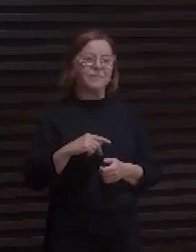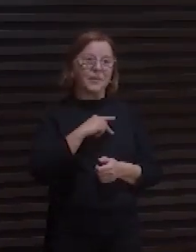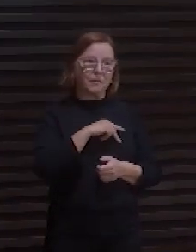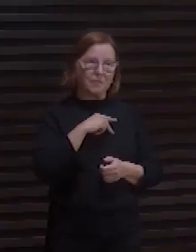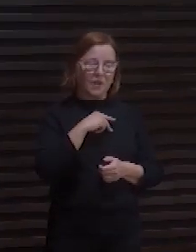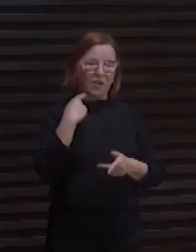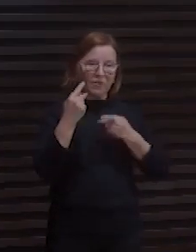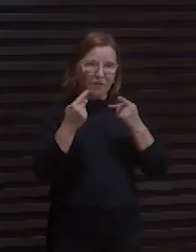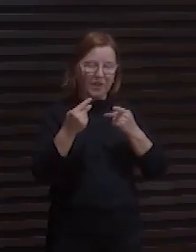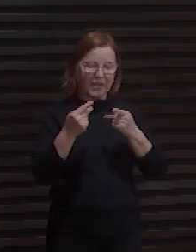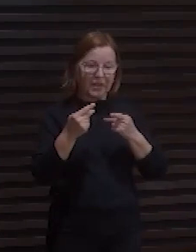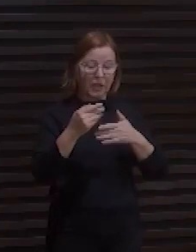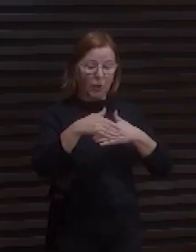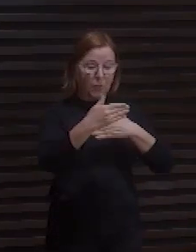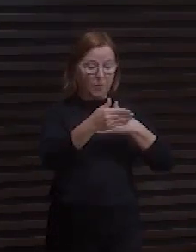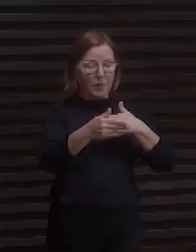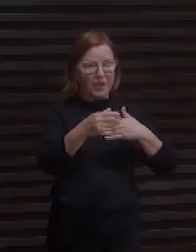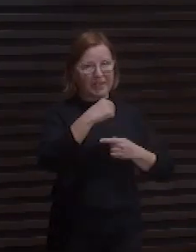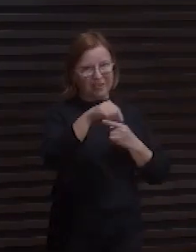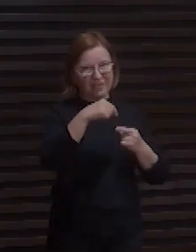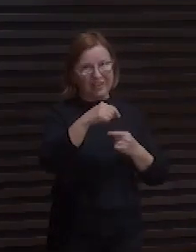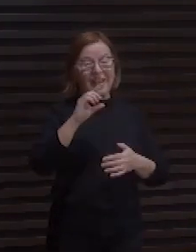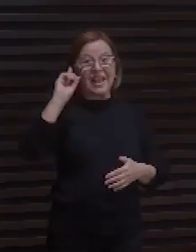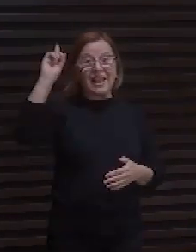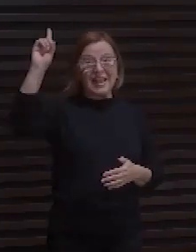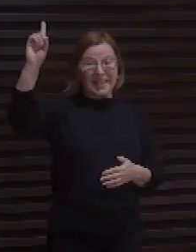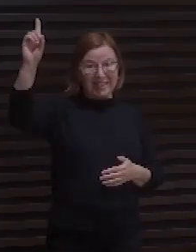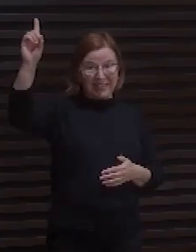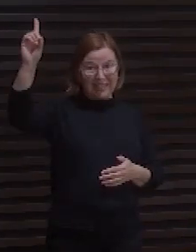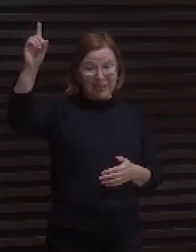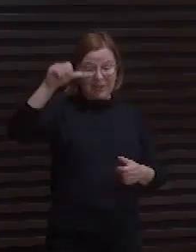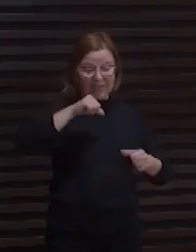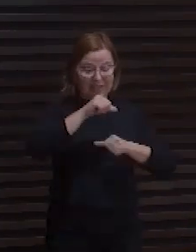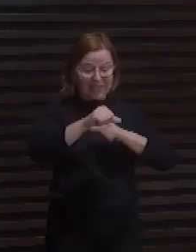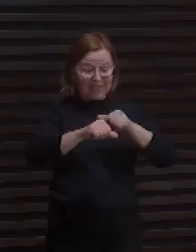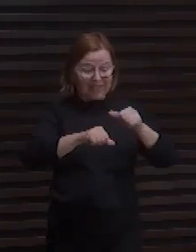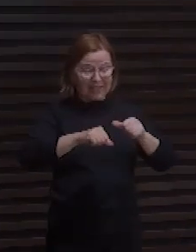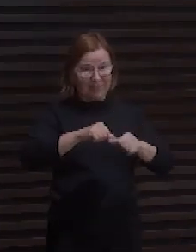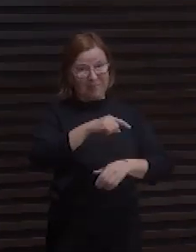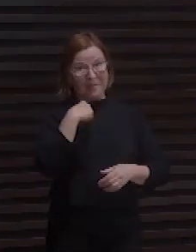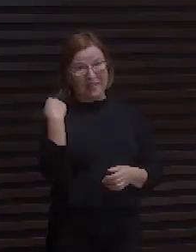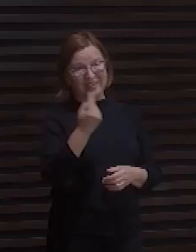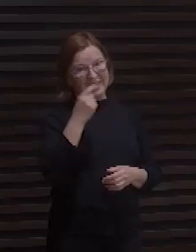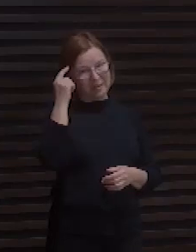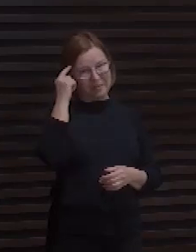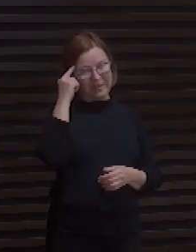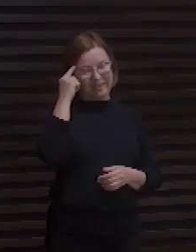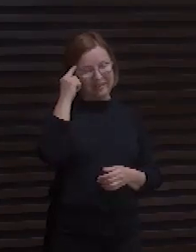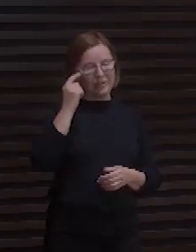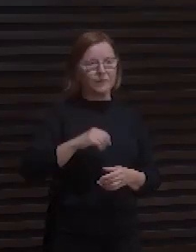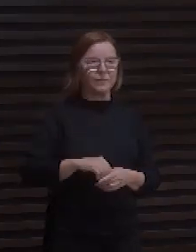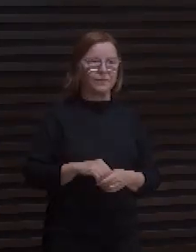de santificação, é Deus quem age em nós e nos transforma. Mas ele também inicia a frase com o